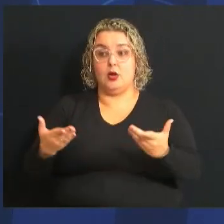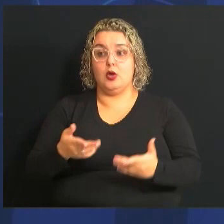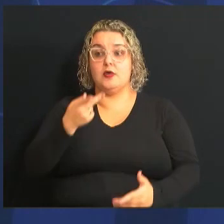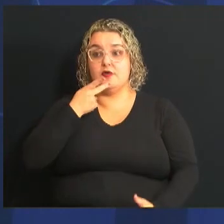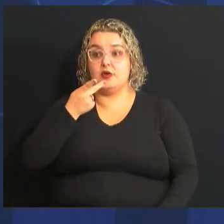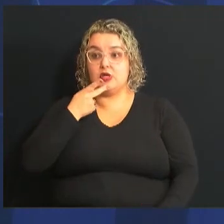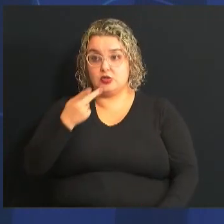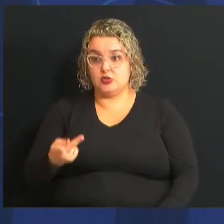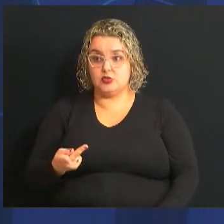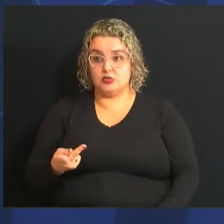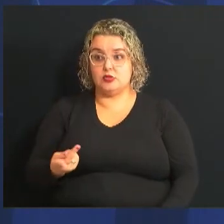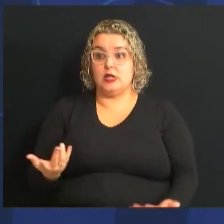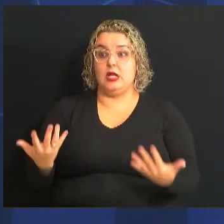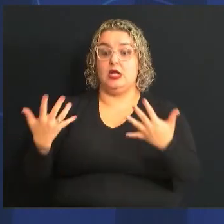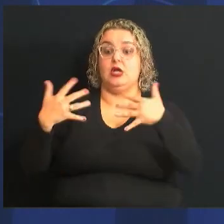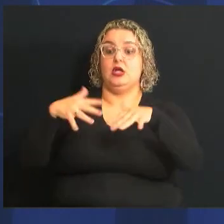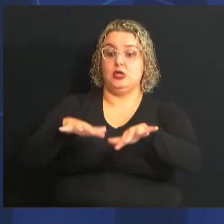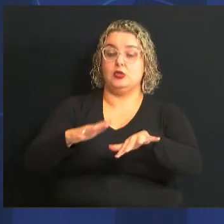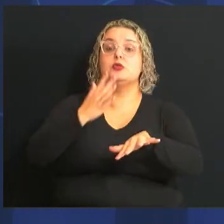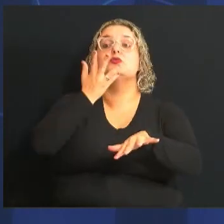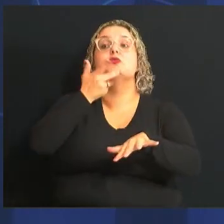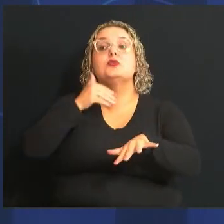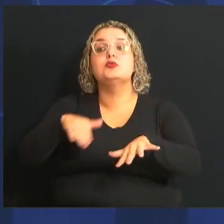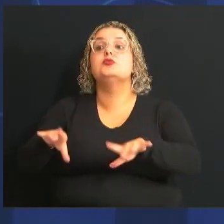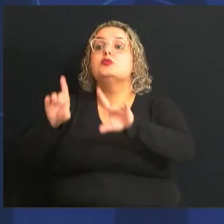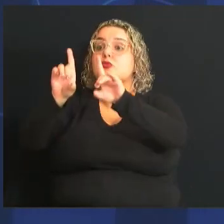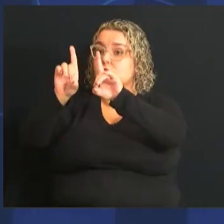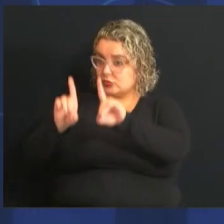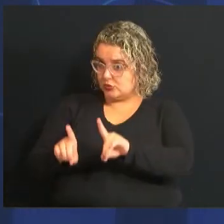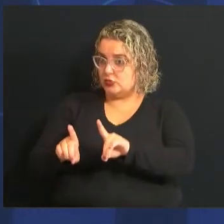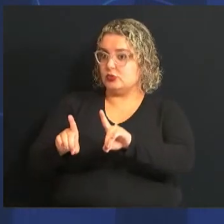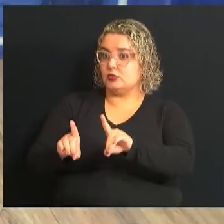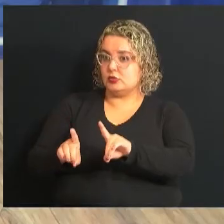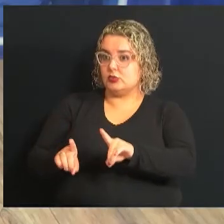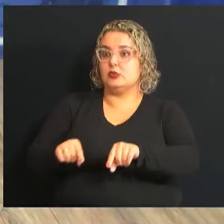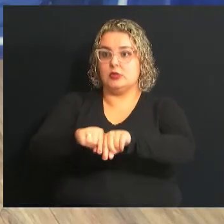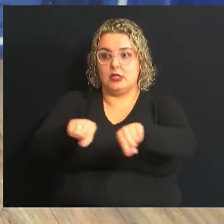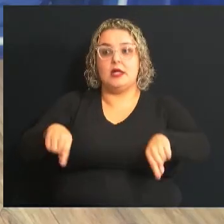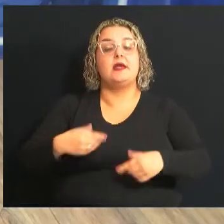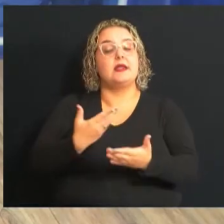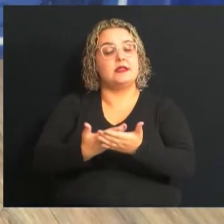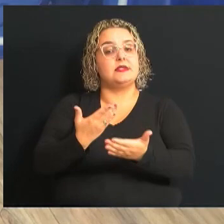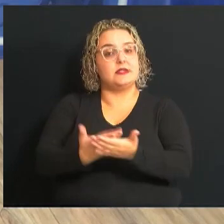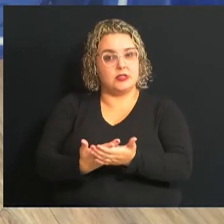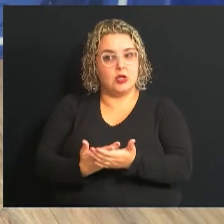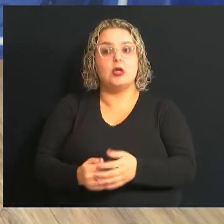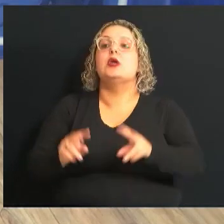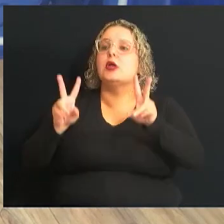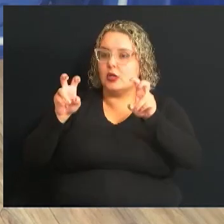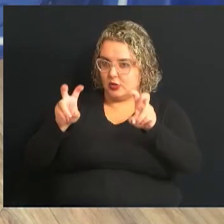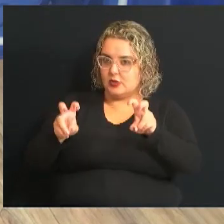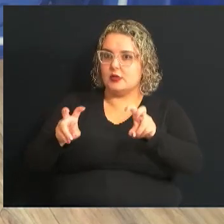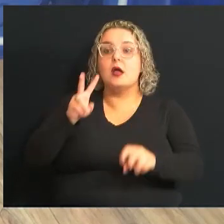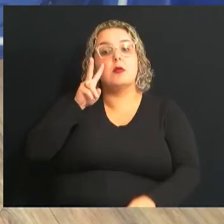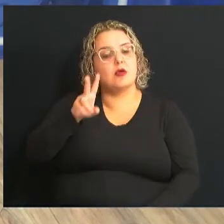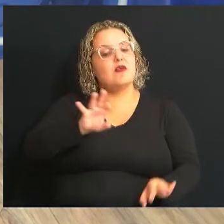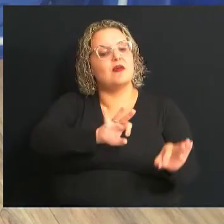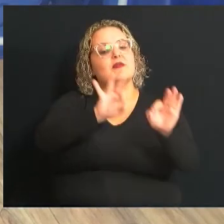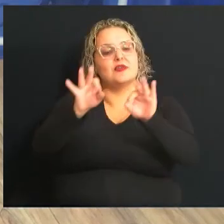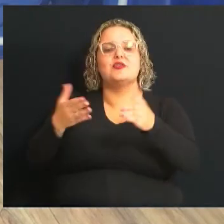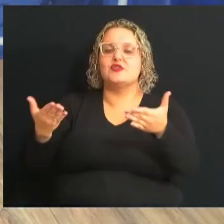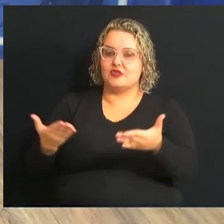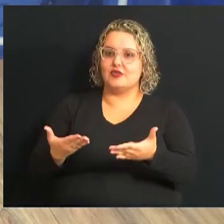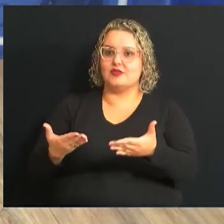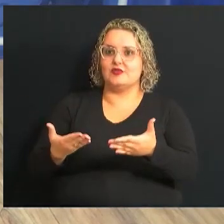sobre inclusão de crianças com deficiência em sala de aula, e este é o tema que você vai acompanhar a partir de